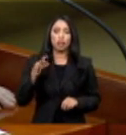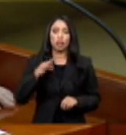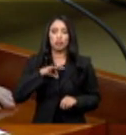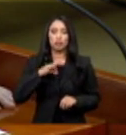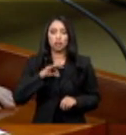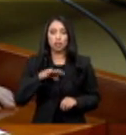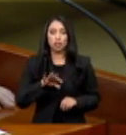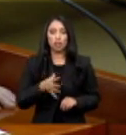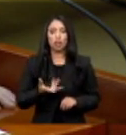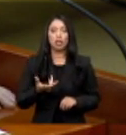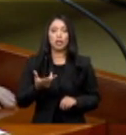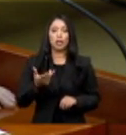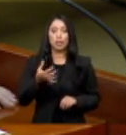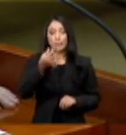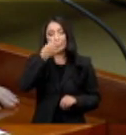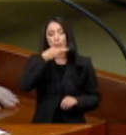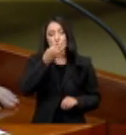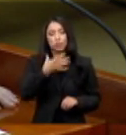ideia. Em relação,